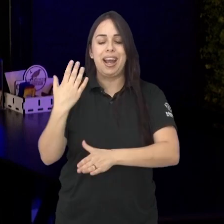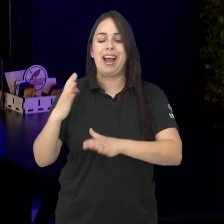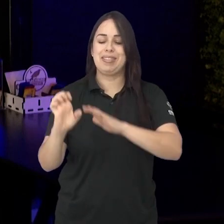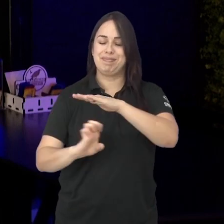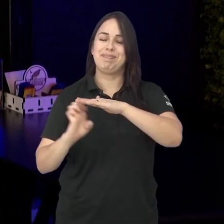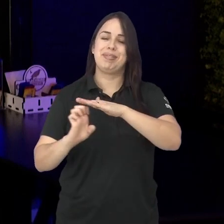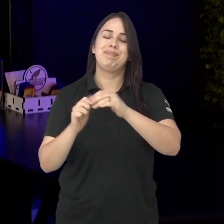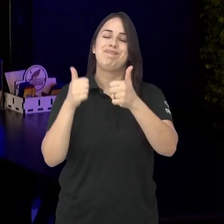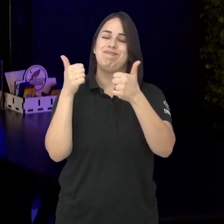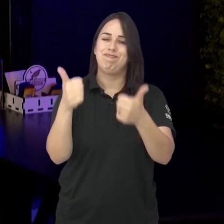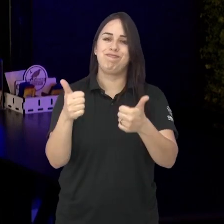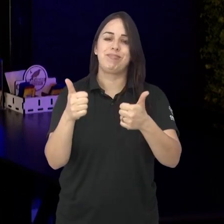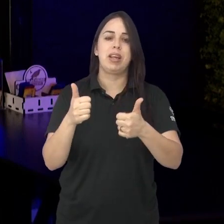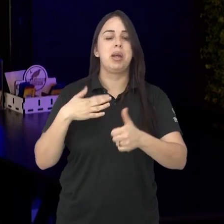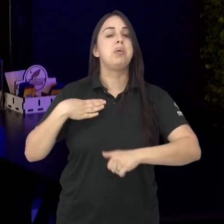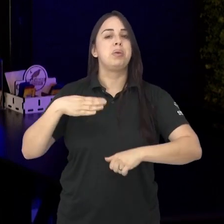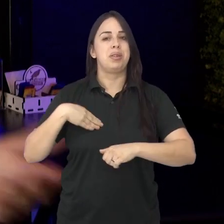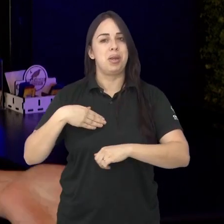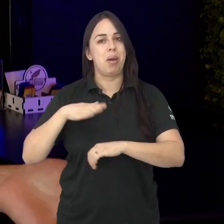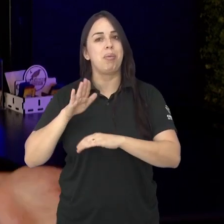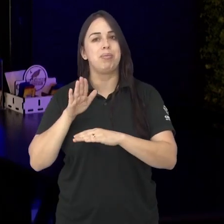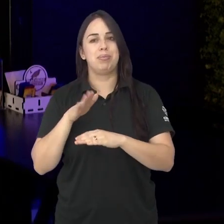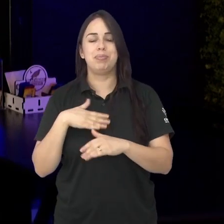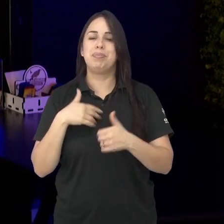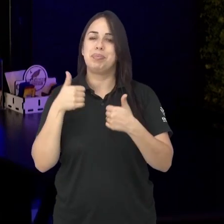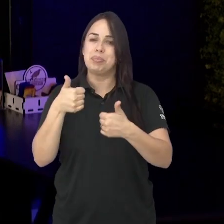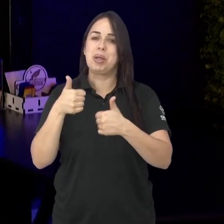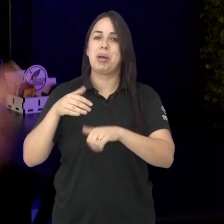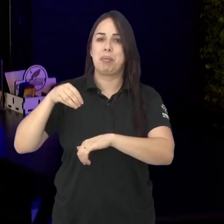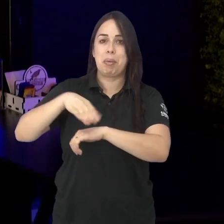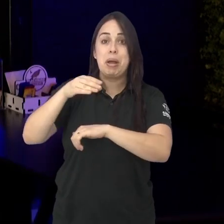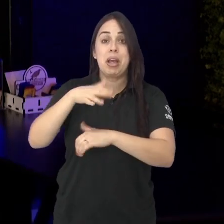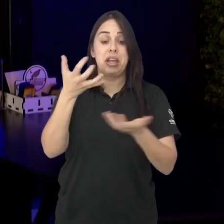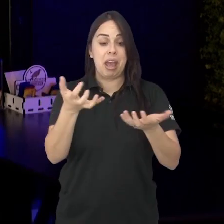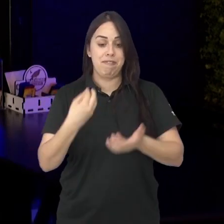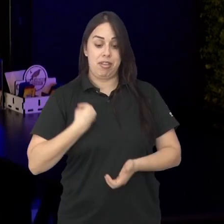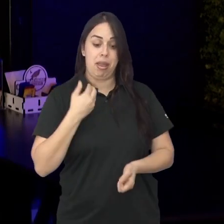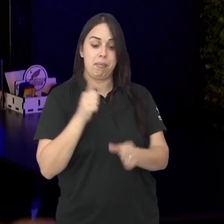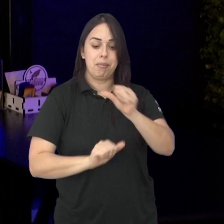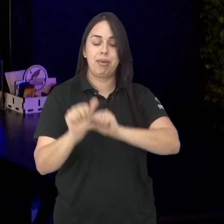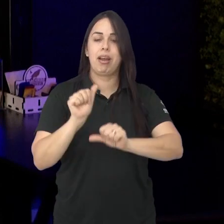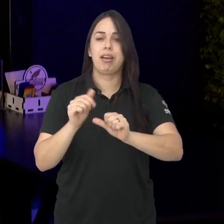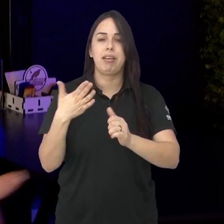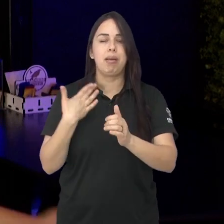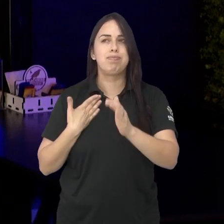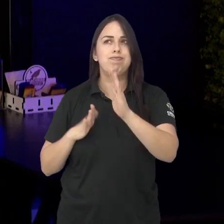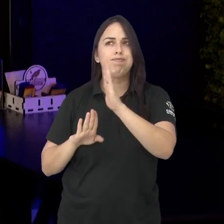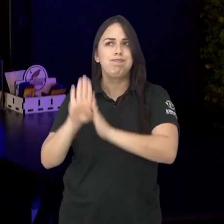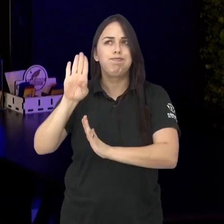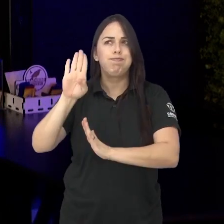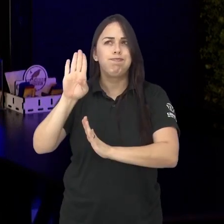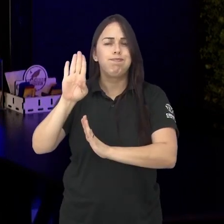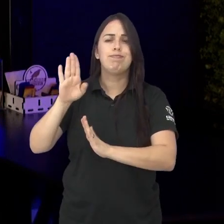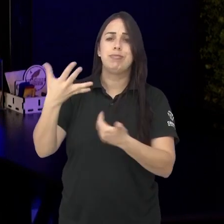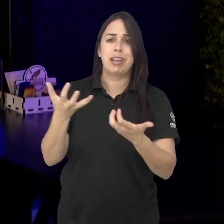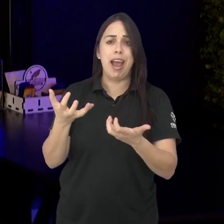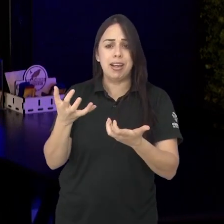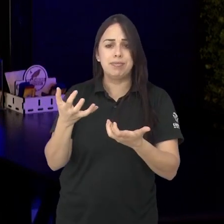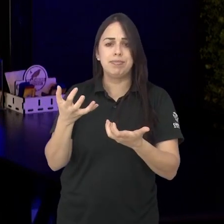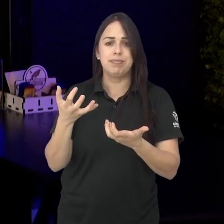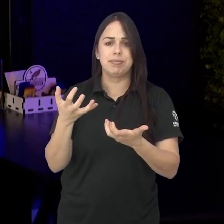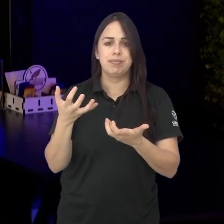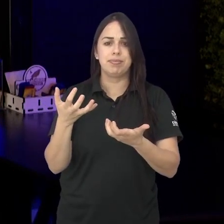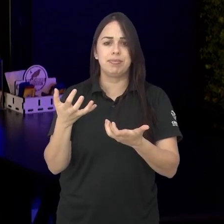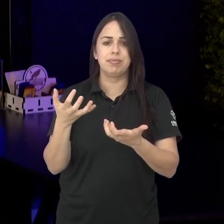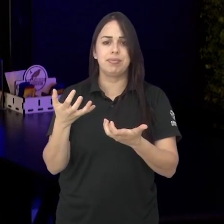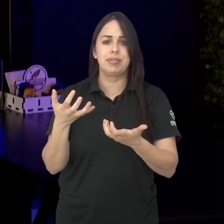acho que vale a pena e eu recomendo para quem quer mudar de vida, para quem quer almejar alguma coisa maior,